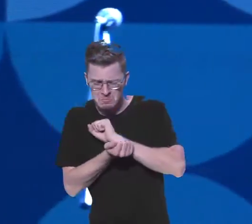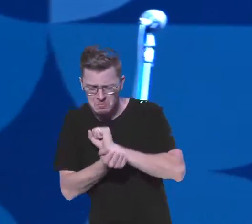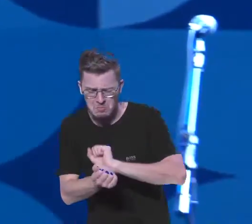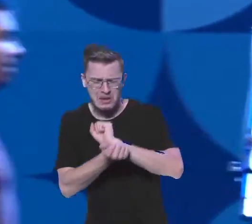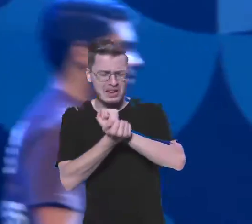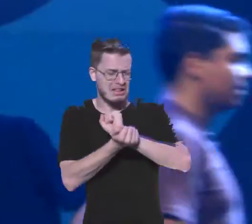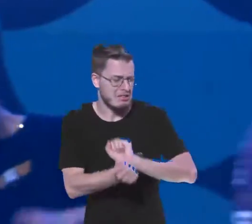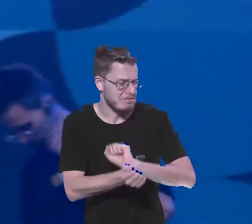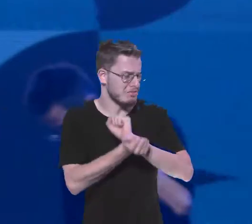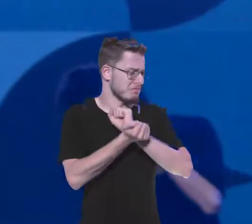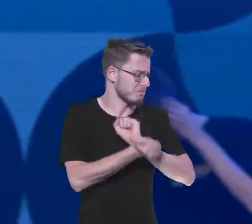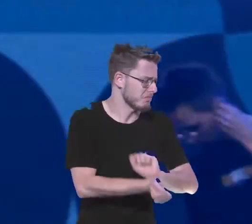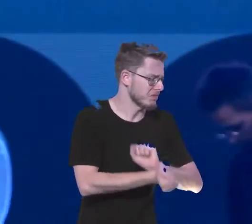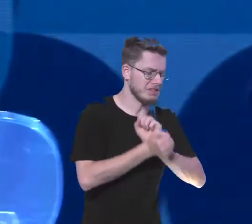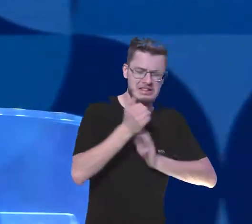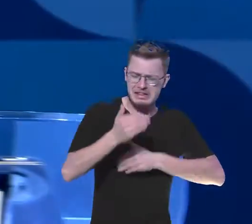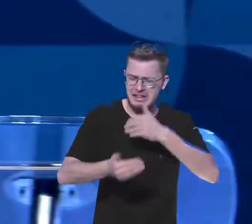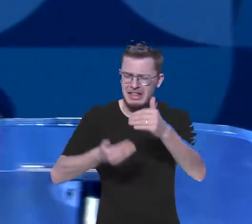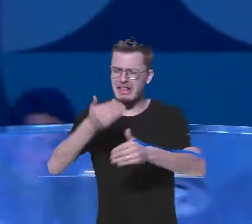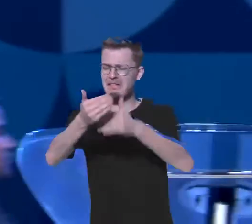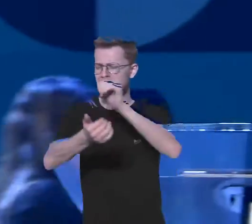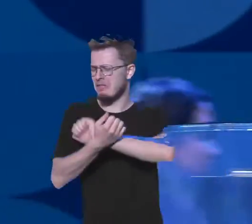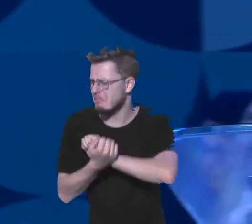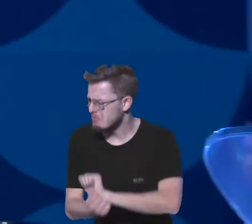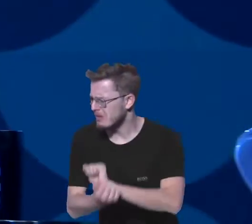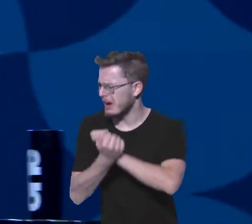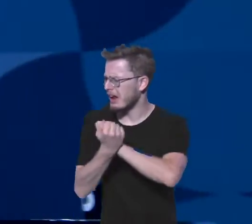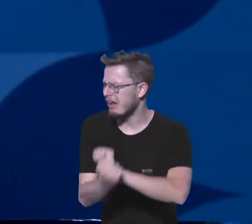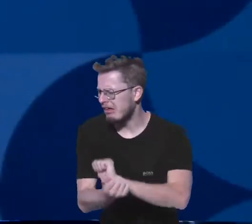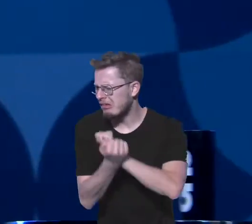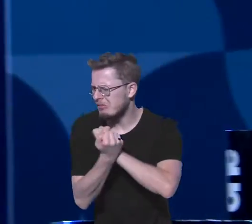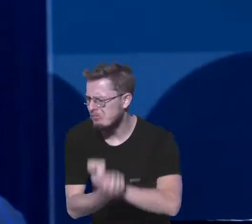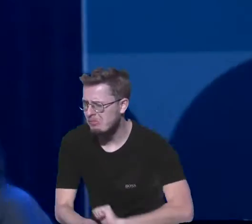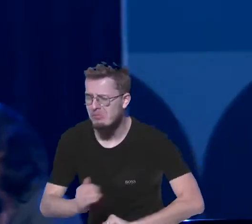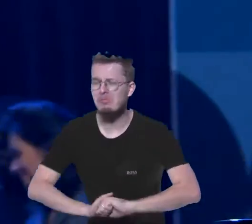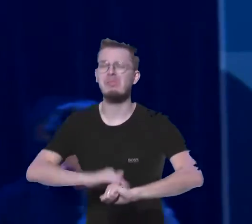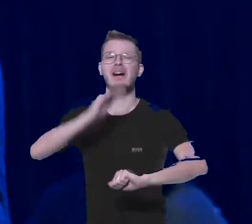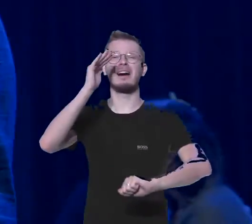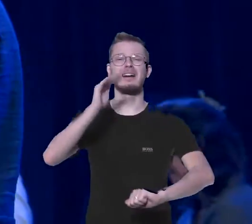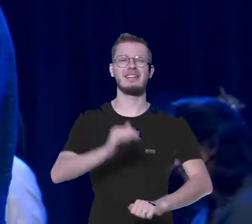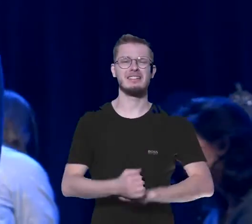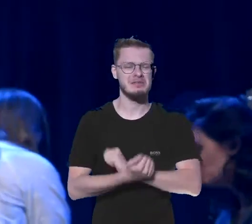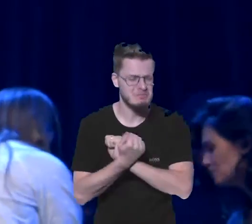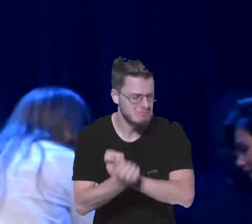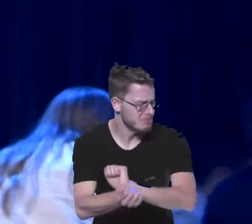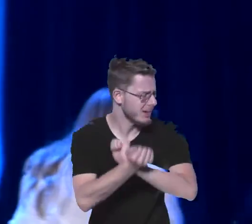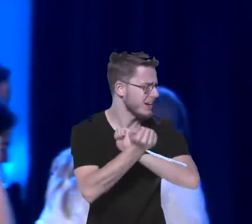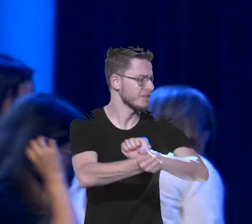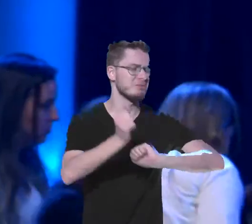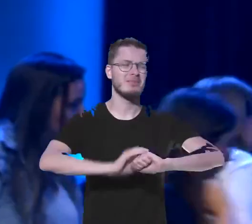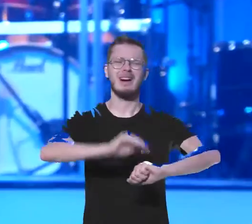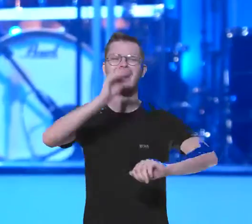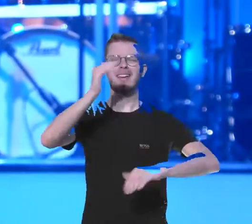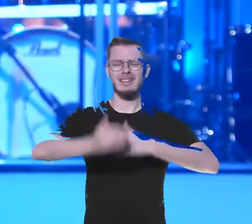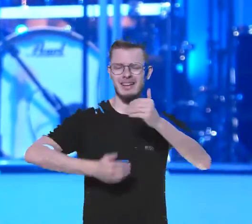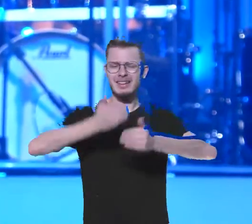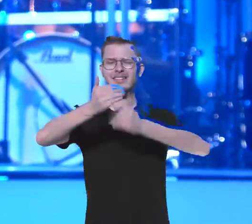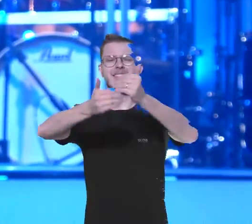se mexe, mais enrolado fica, e você não está querendo lidar com a teia, mas você está ficando mais amarrado, e